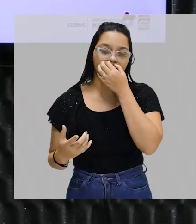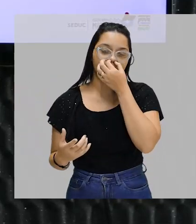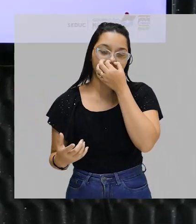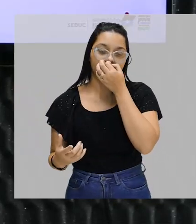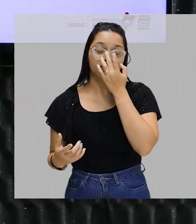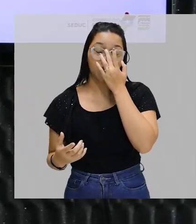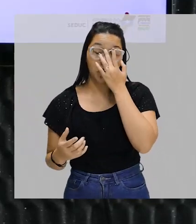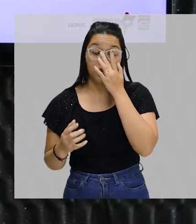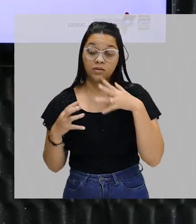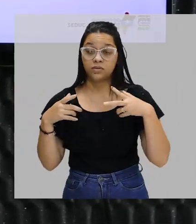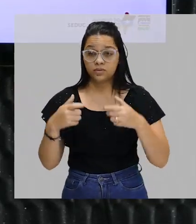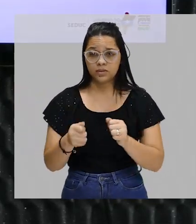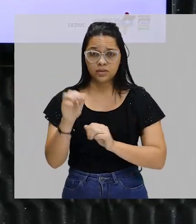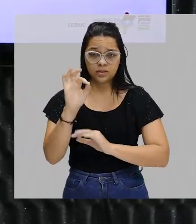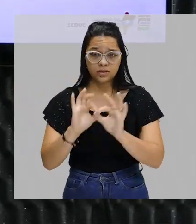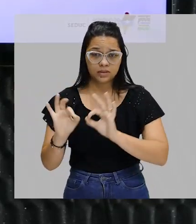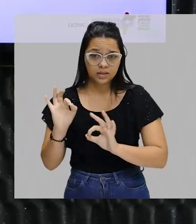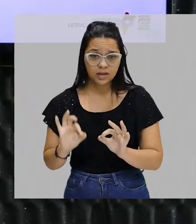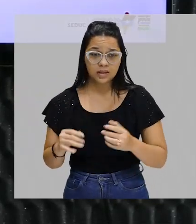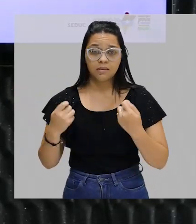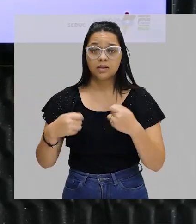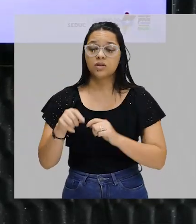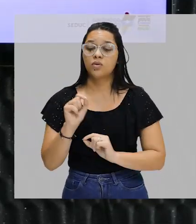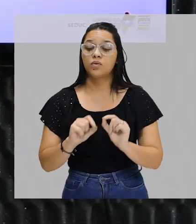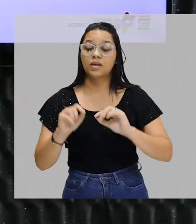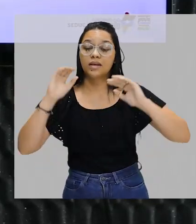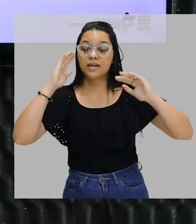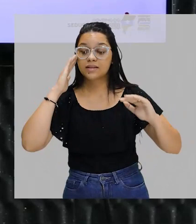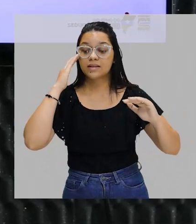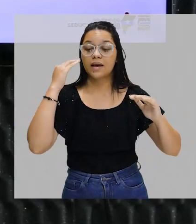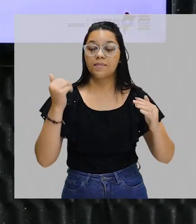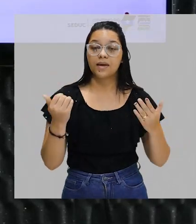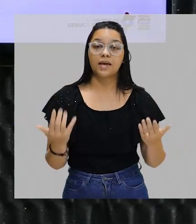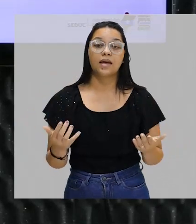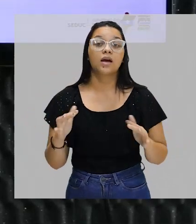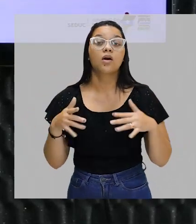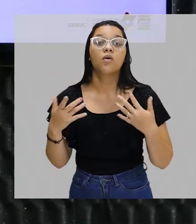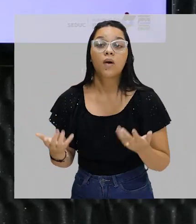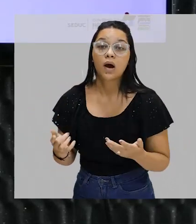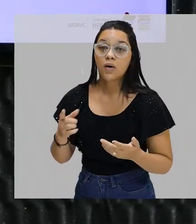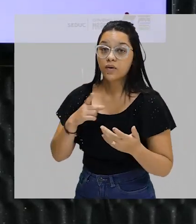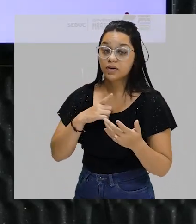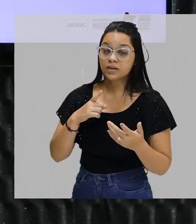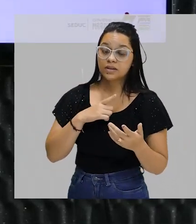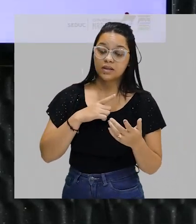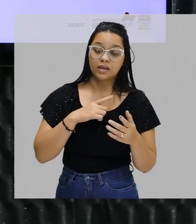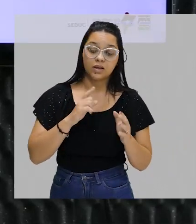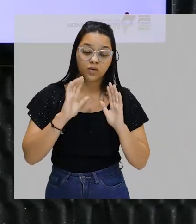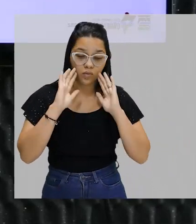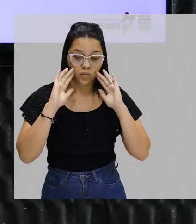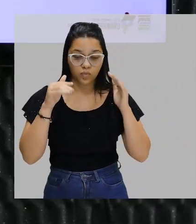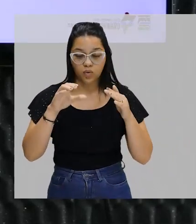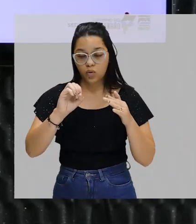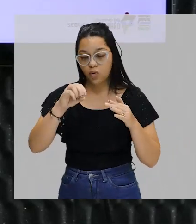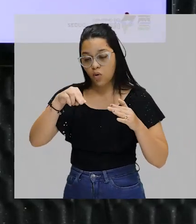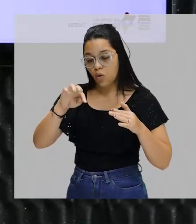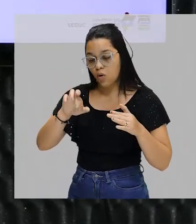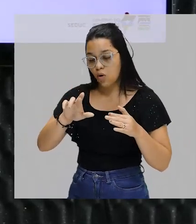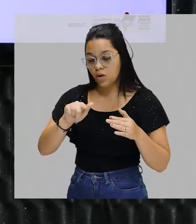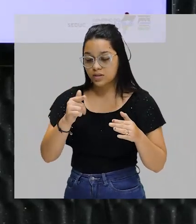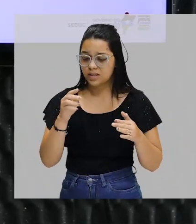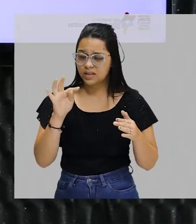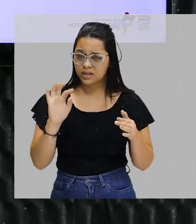solução preparada, a gente precisa especificar qual é a sua concentração,